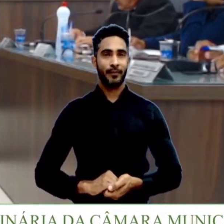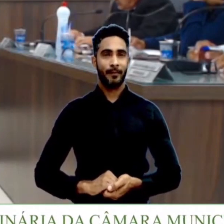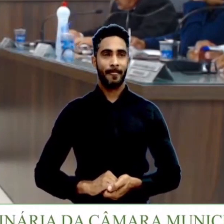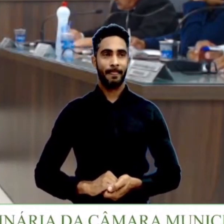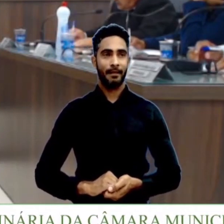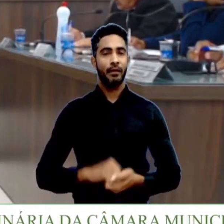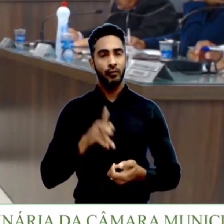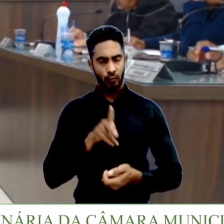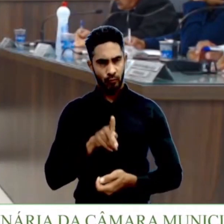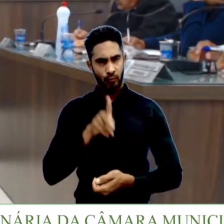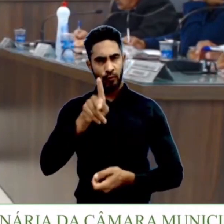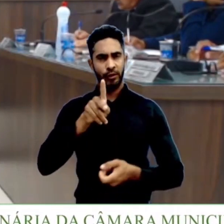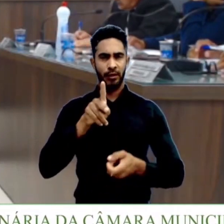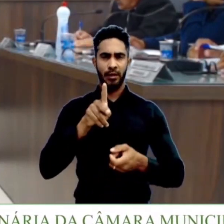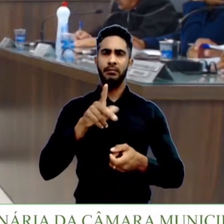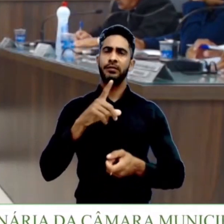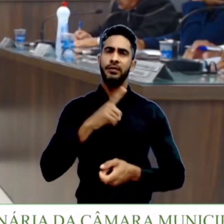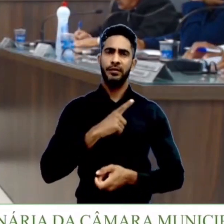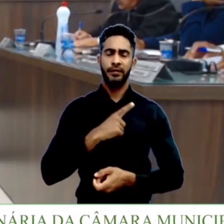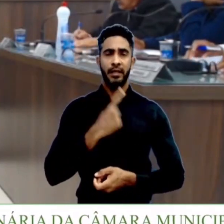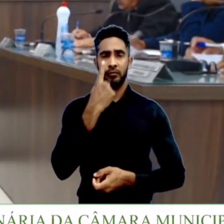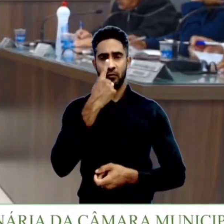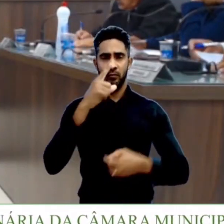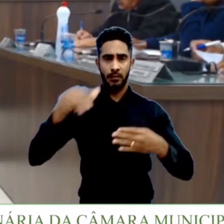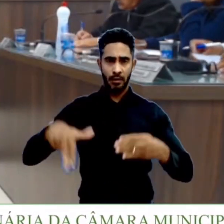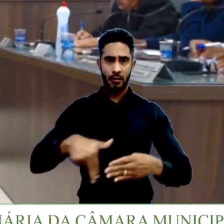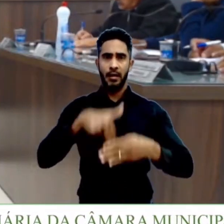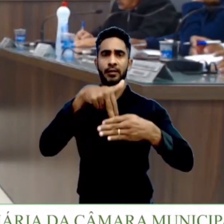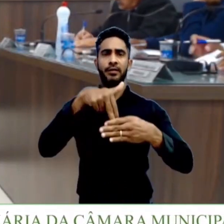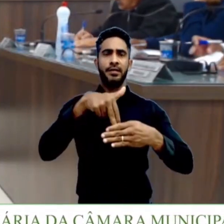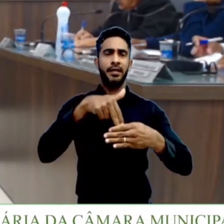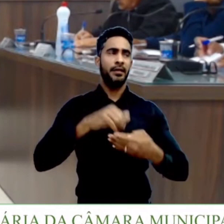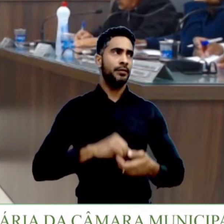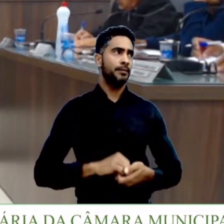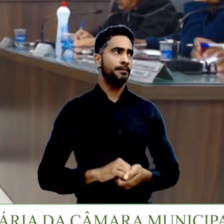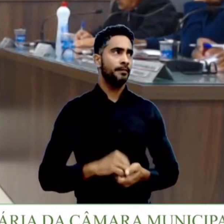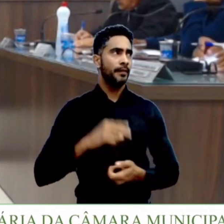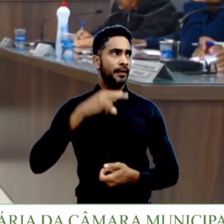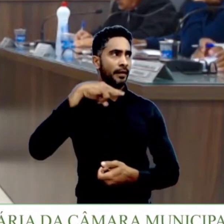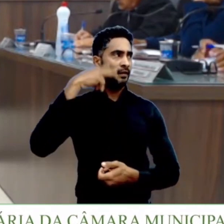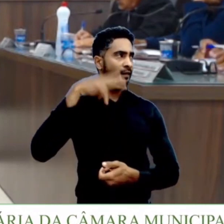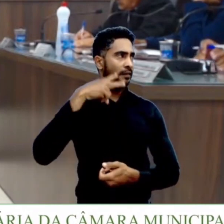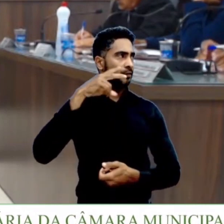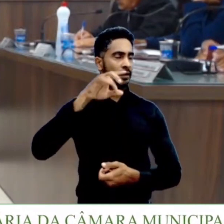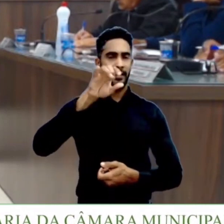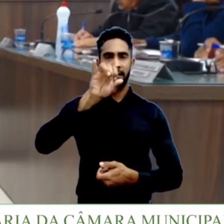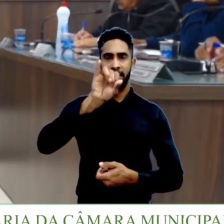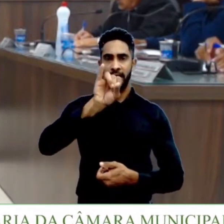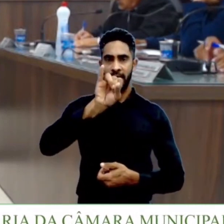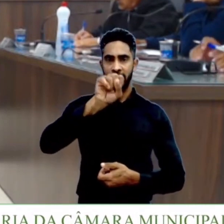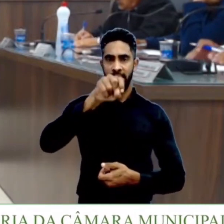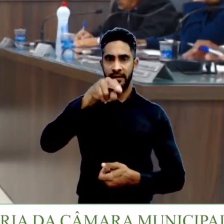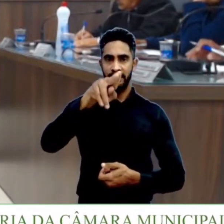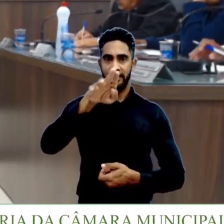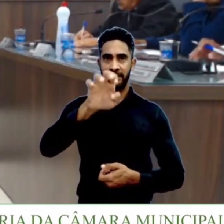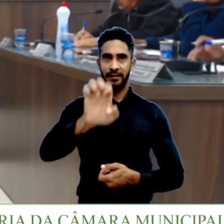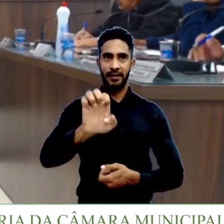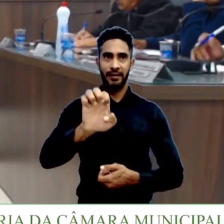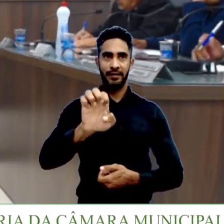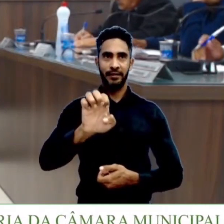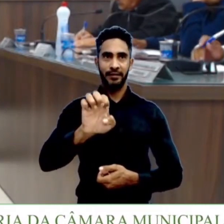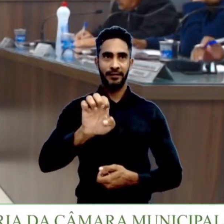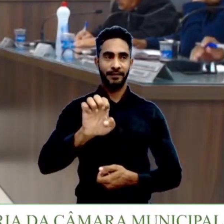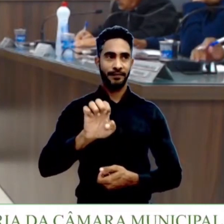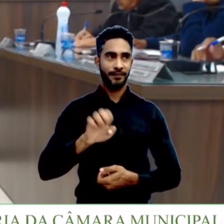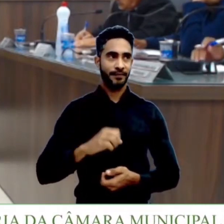Ok, dando continuidade, nós temos mais uma oradora inscrita, a vereadora Islane Pedro. A